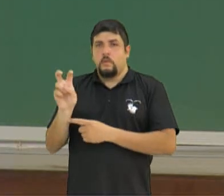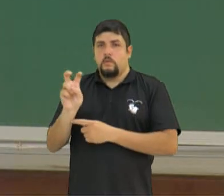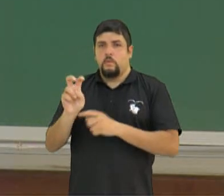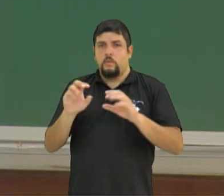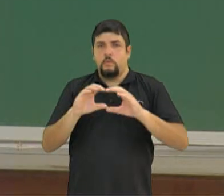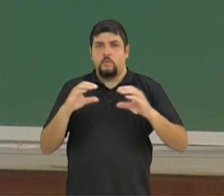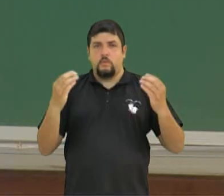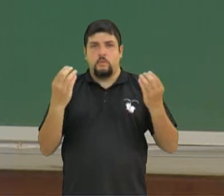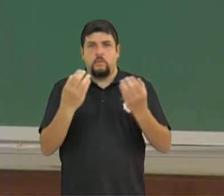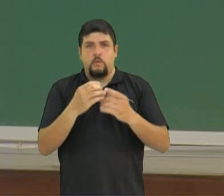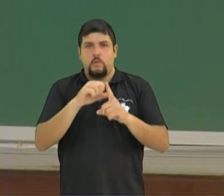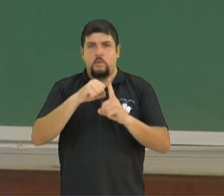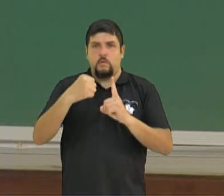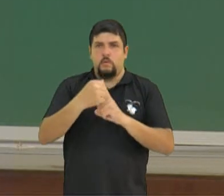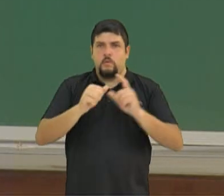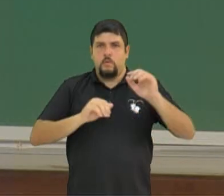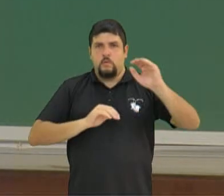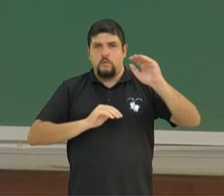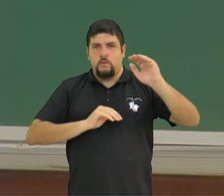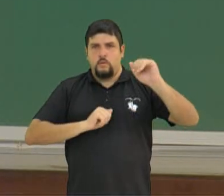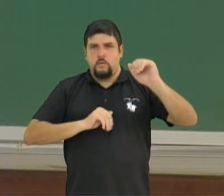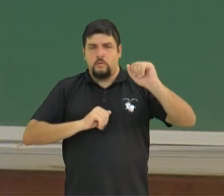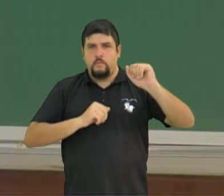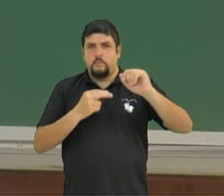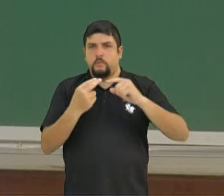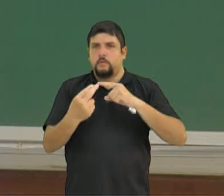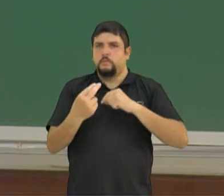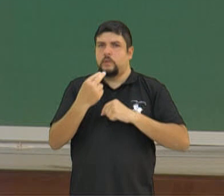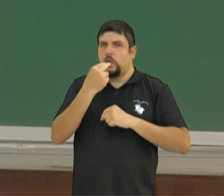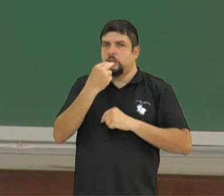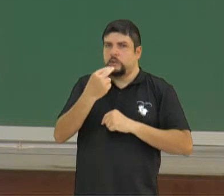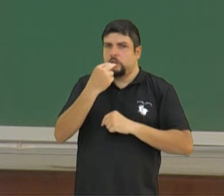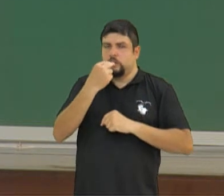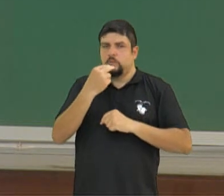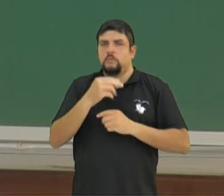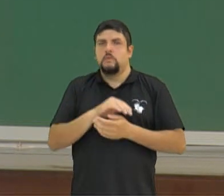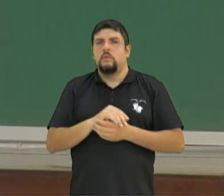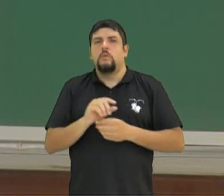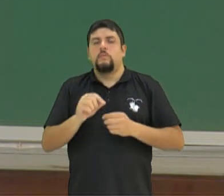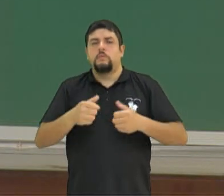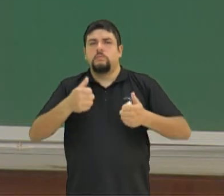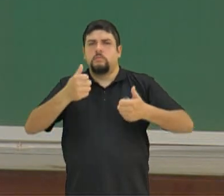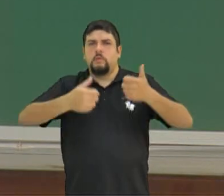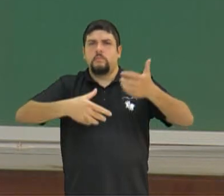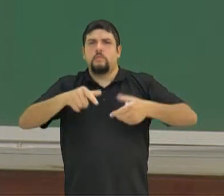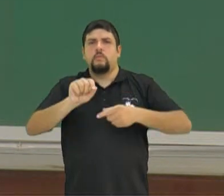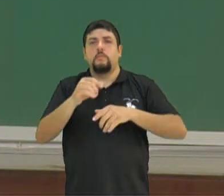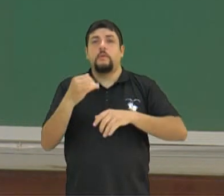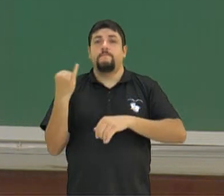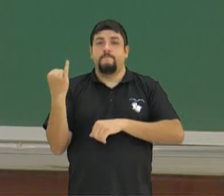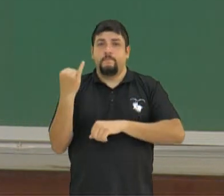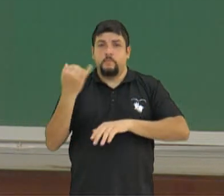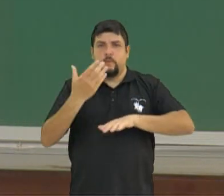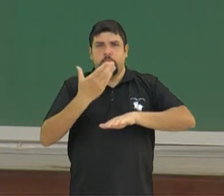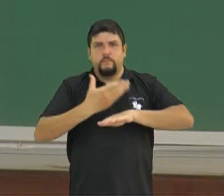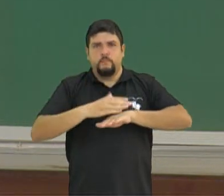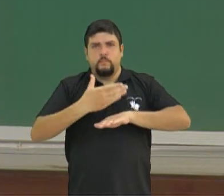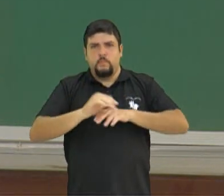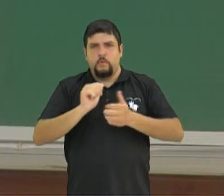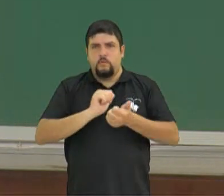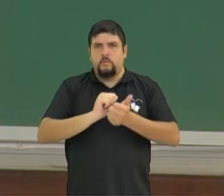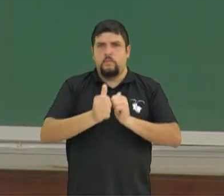de Nutrição Comunitária, eles destacaram a importância da realização de atividades esportivas para